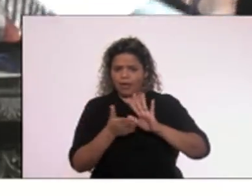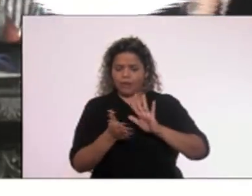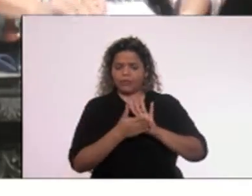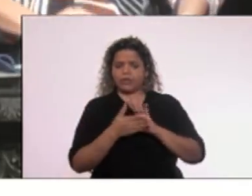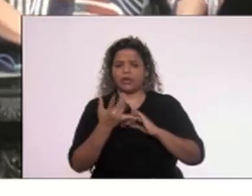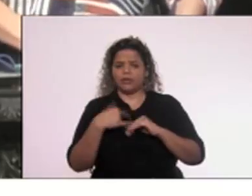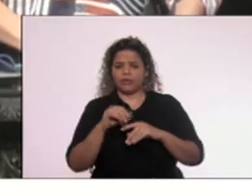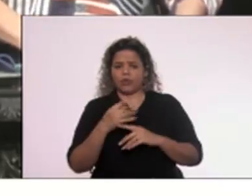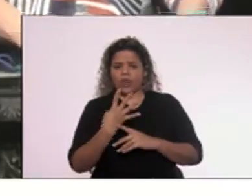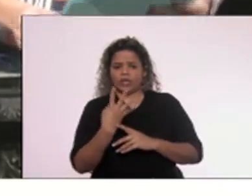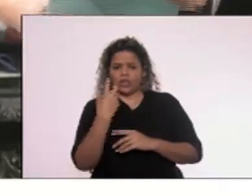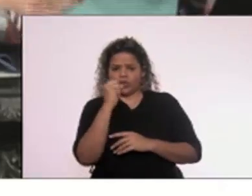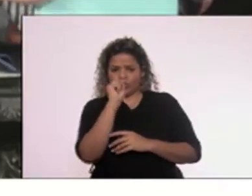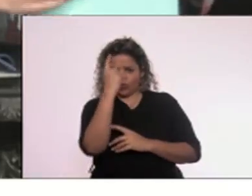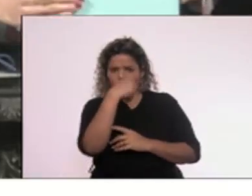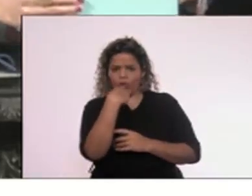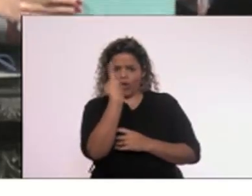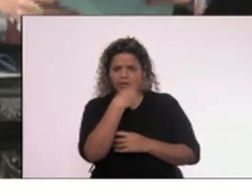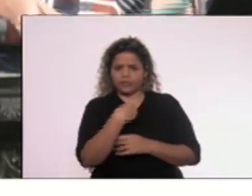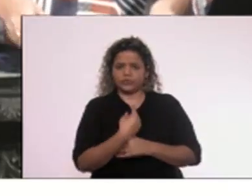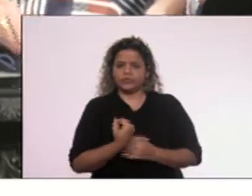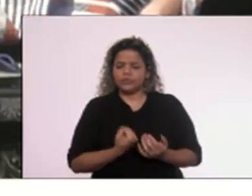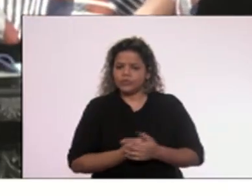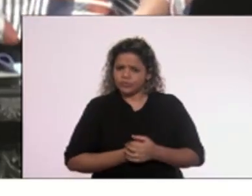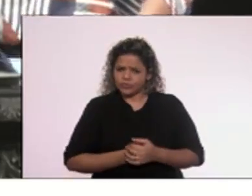teríamos que ter 48 horas anteriores.